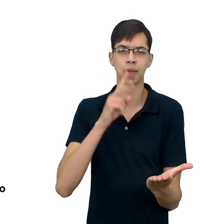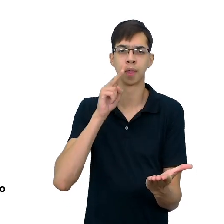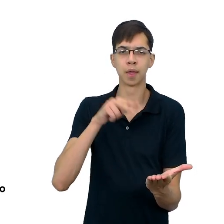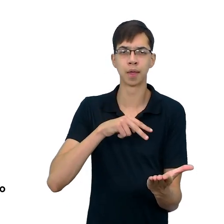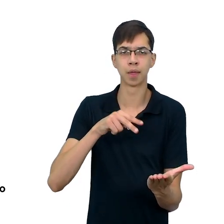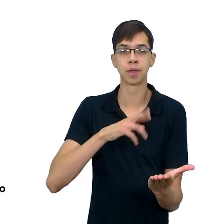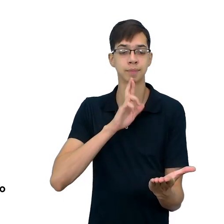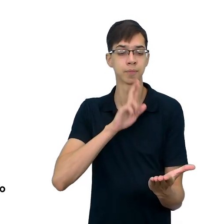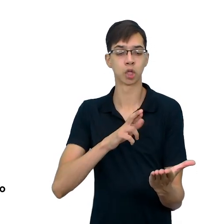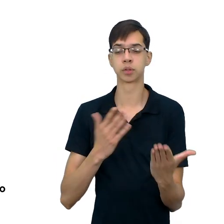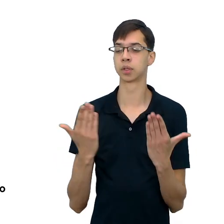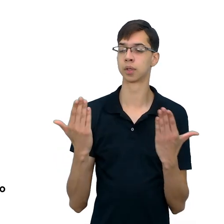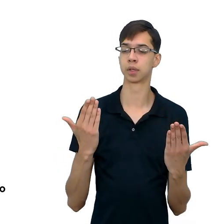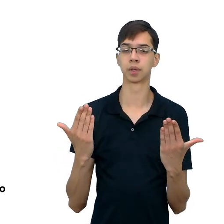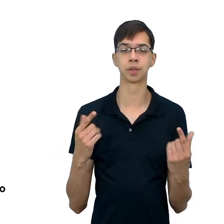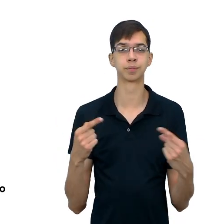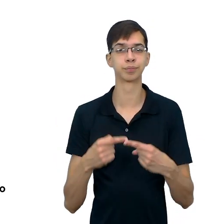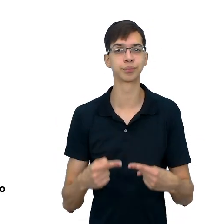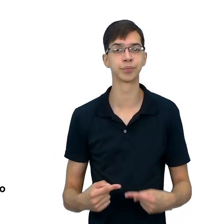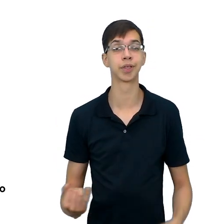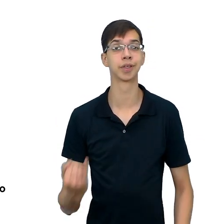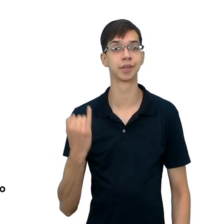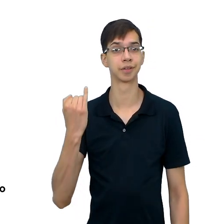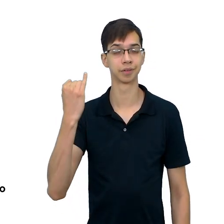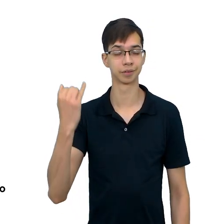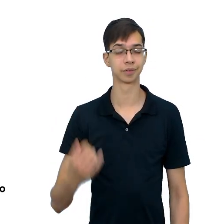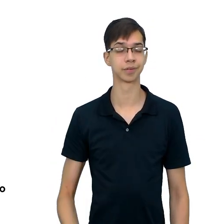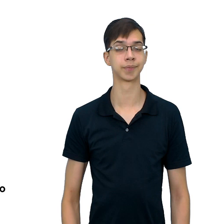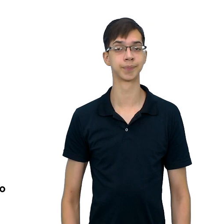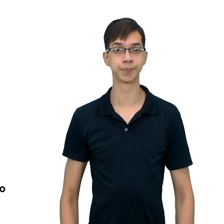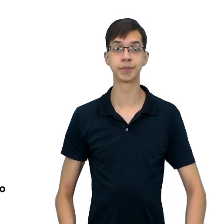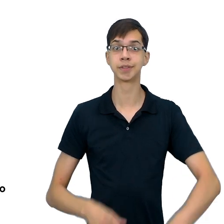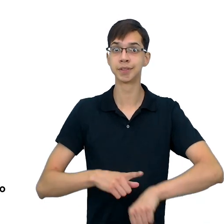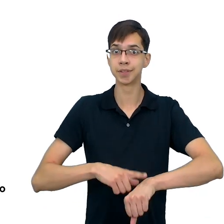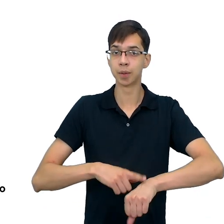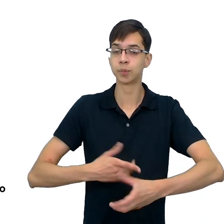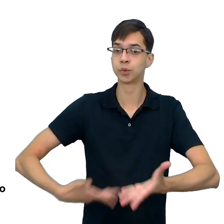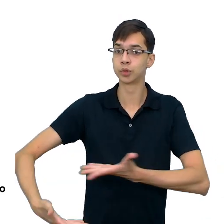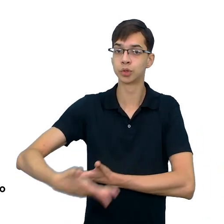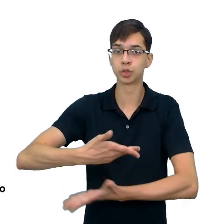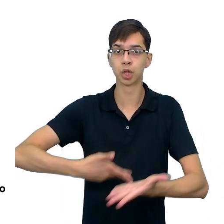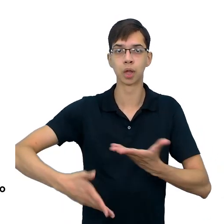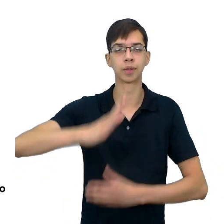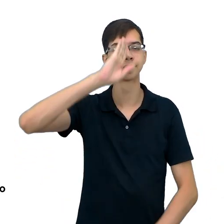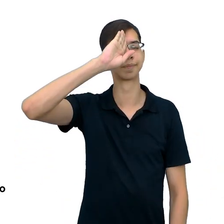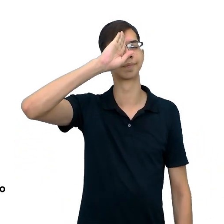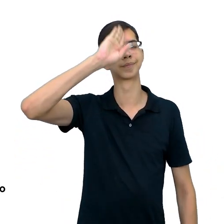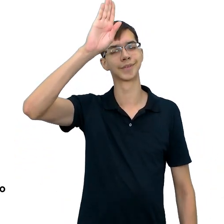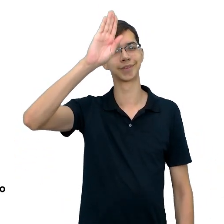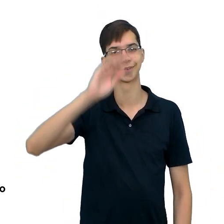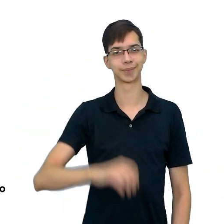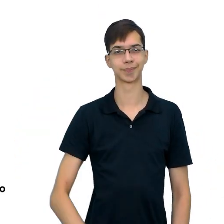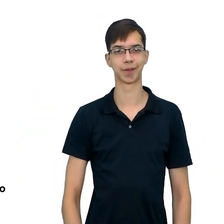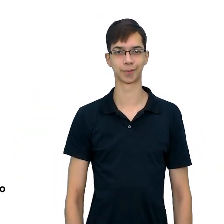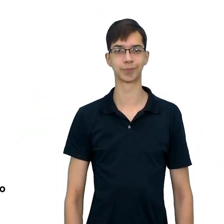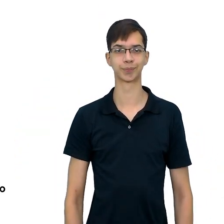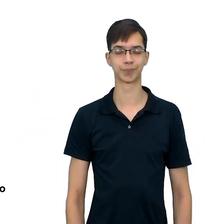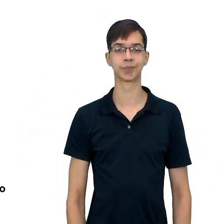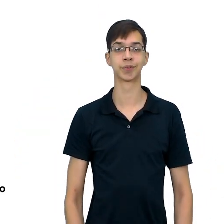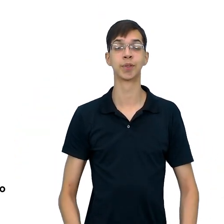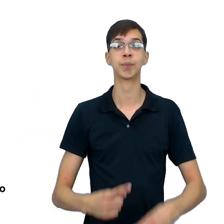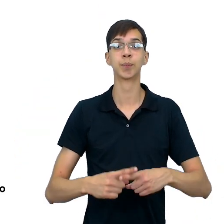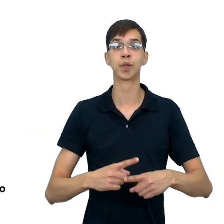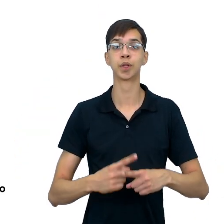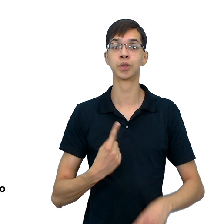das respostas é muito importante, né? Então, propiciar esse momento de troca é fundamental, até mesmo porque nós